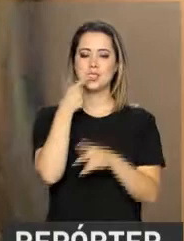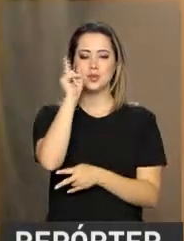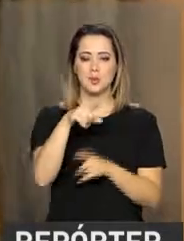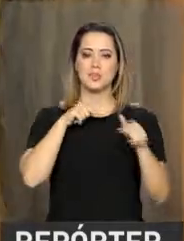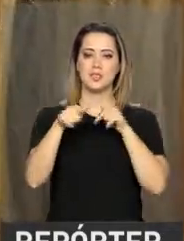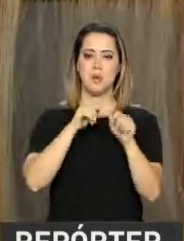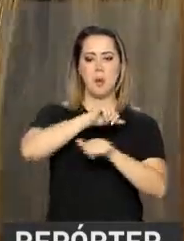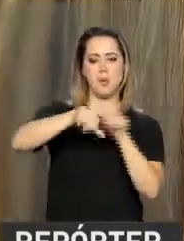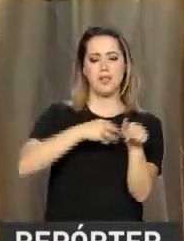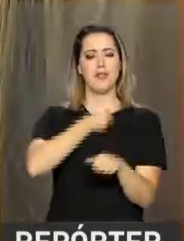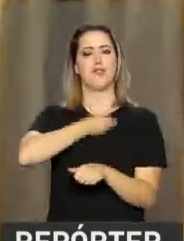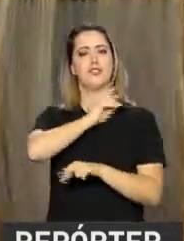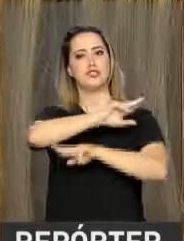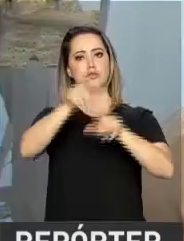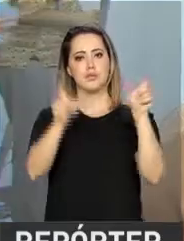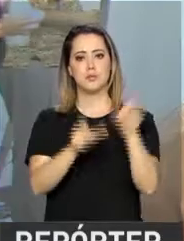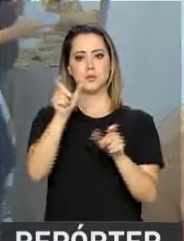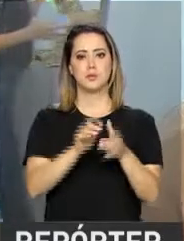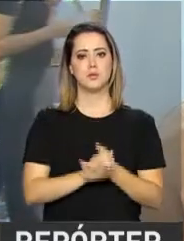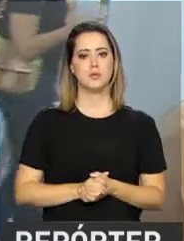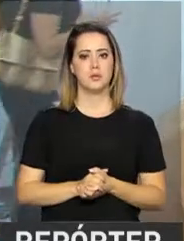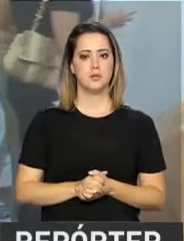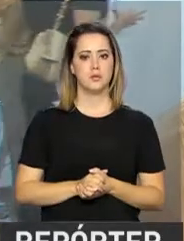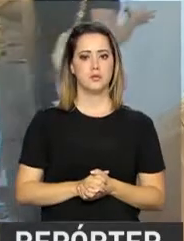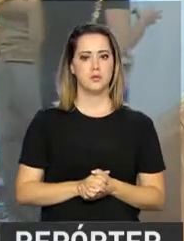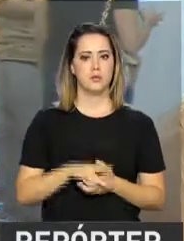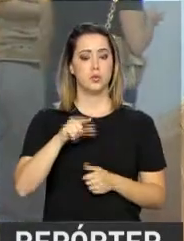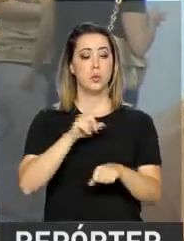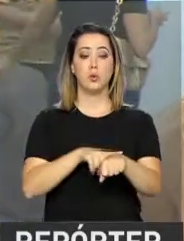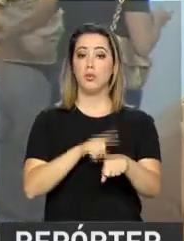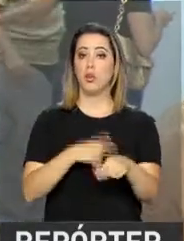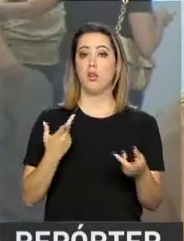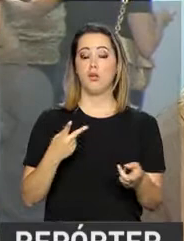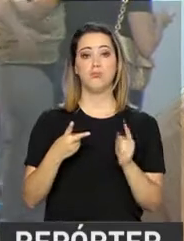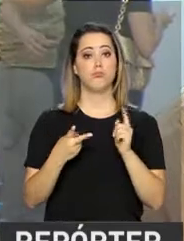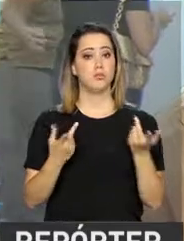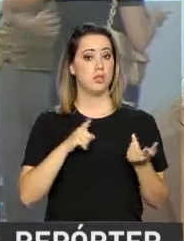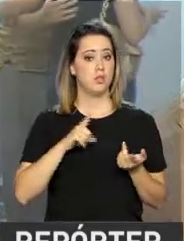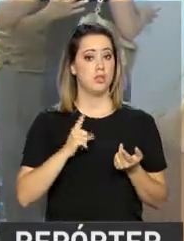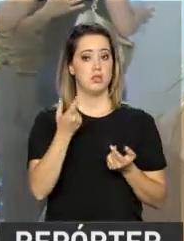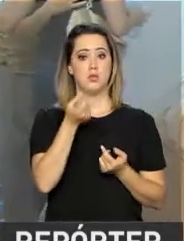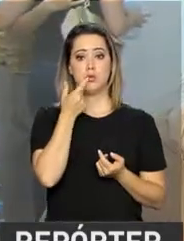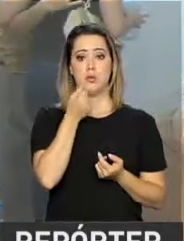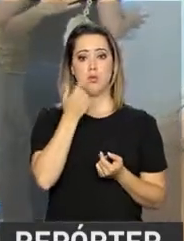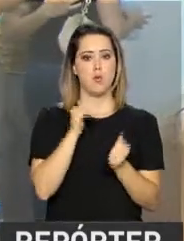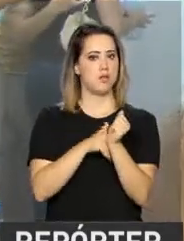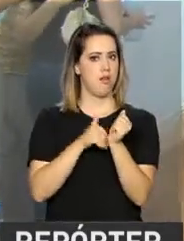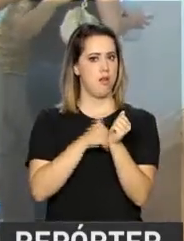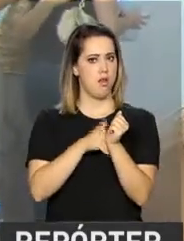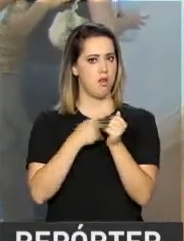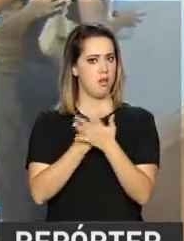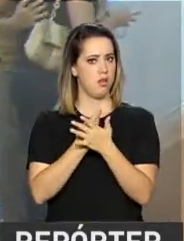vai mudar a vida de muitas pessoas durante todo esse período de tempo obs apenas a organização clandestina